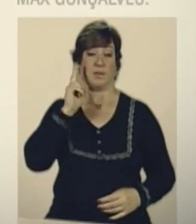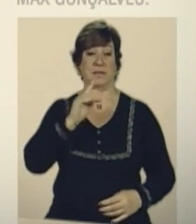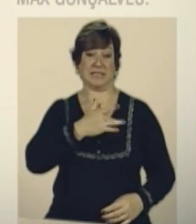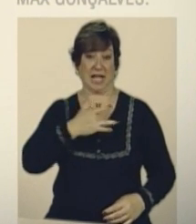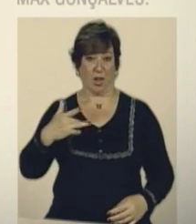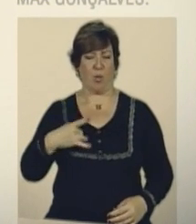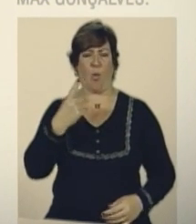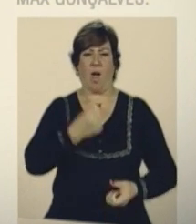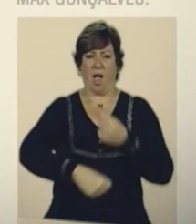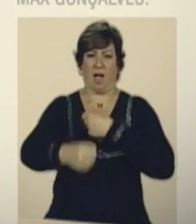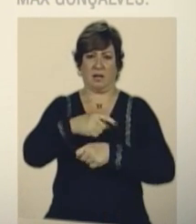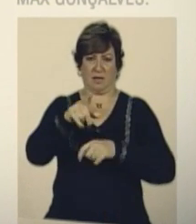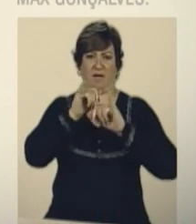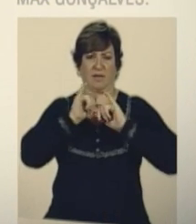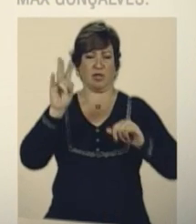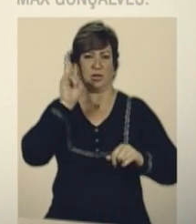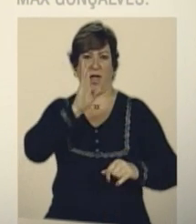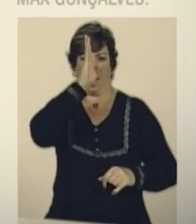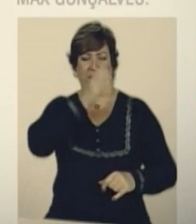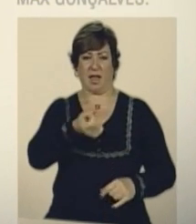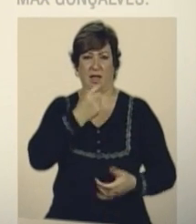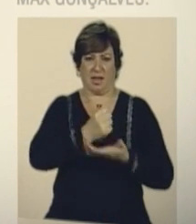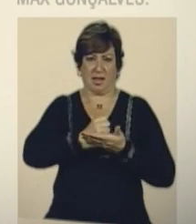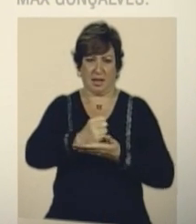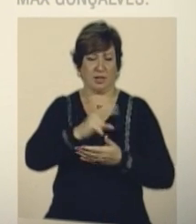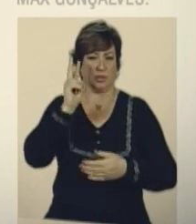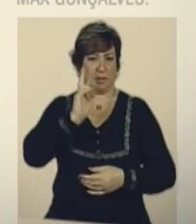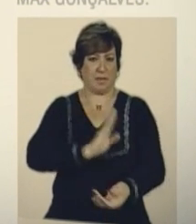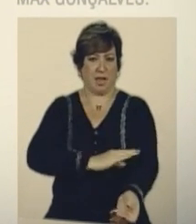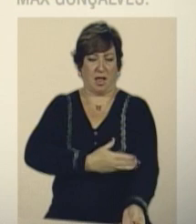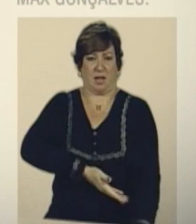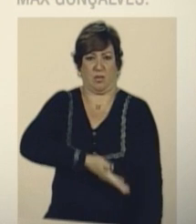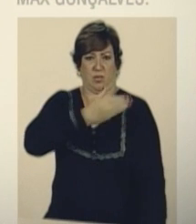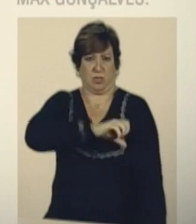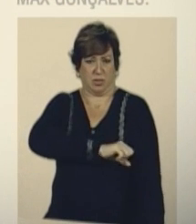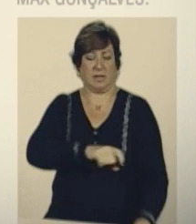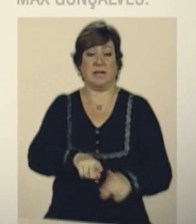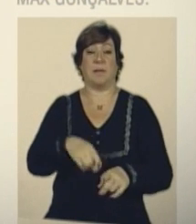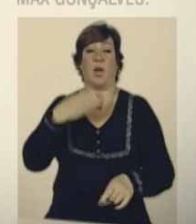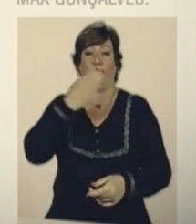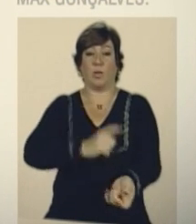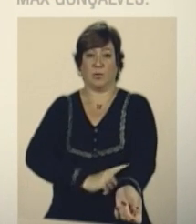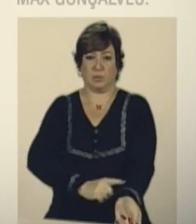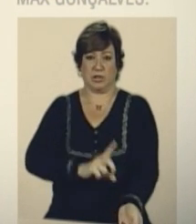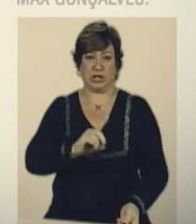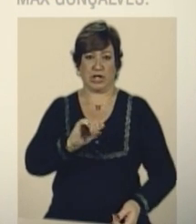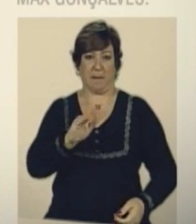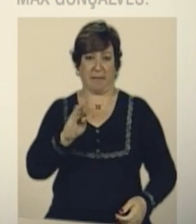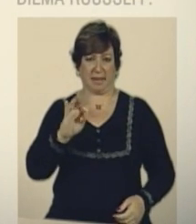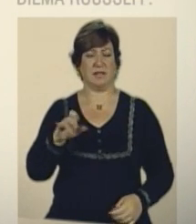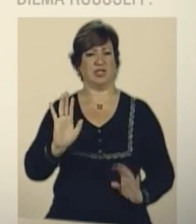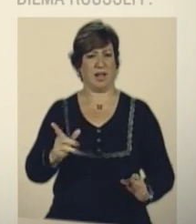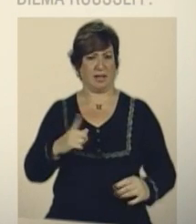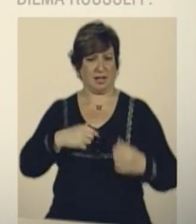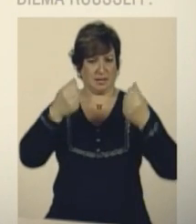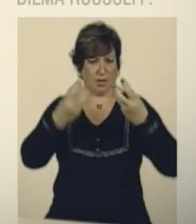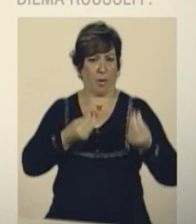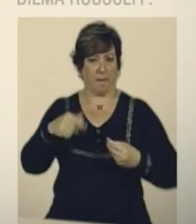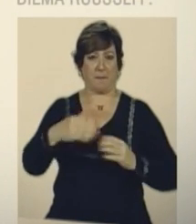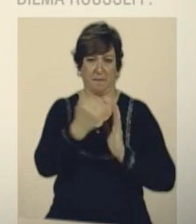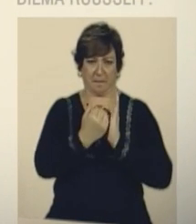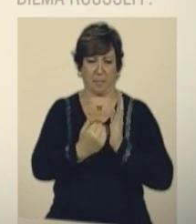anunciou a distribuição gratuita de remédios para o tratamento de hipertensão e da diabetes Já temos um balanço desse programa temos